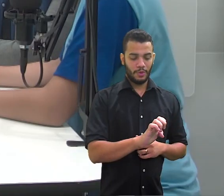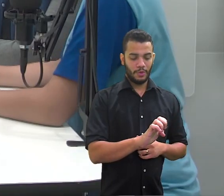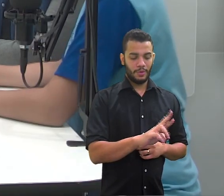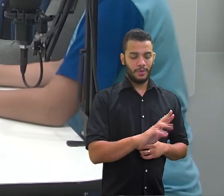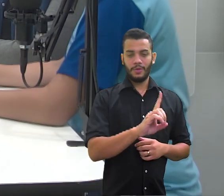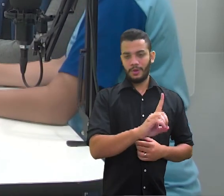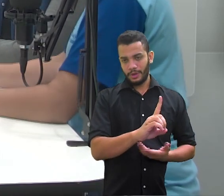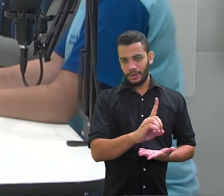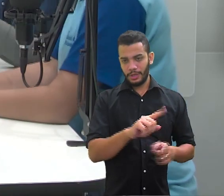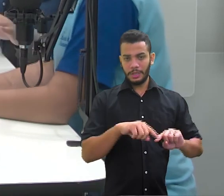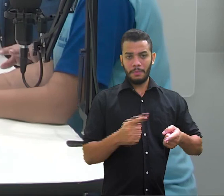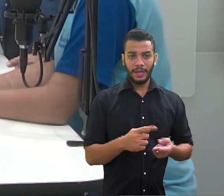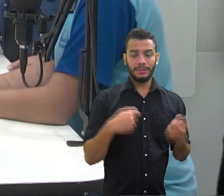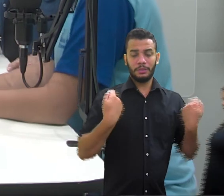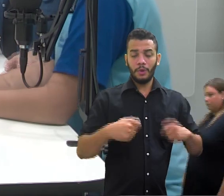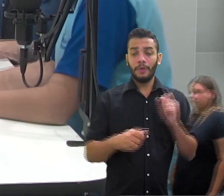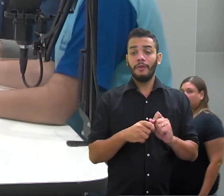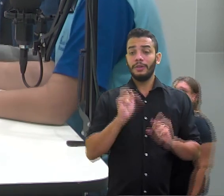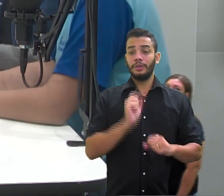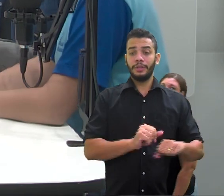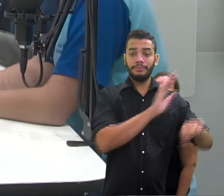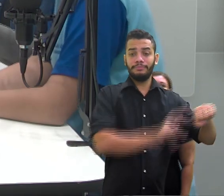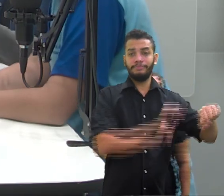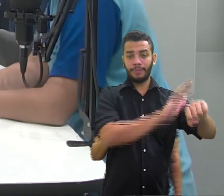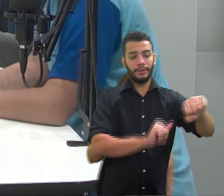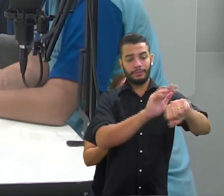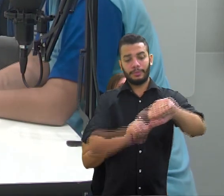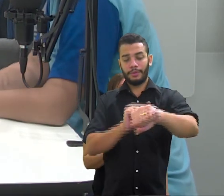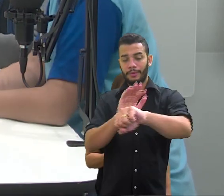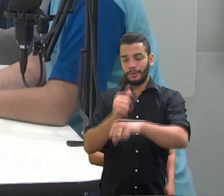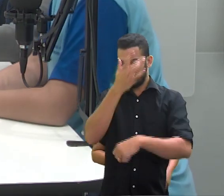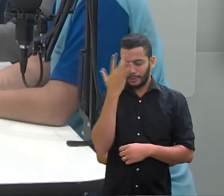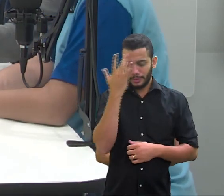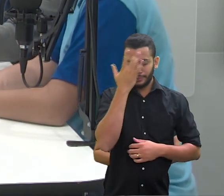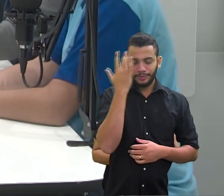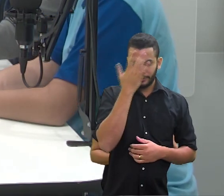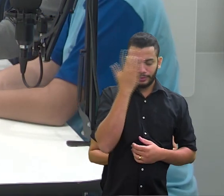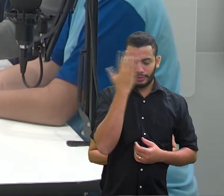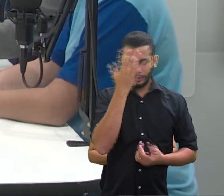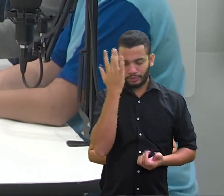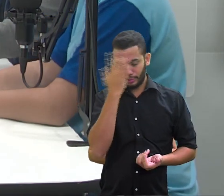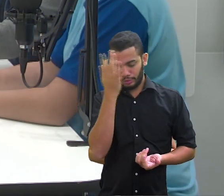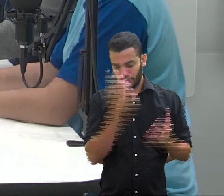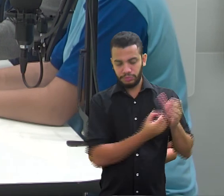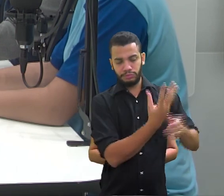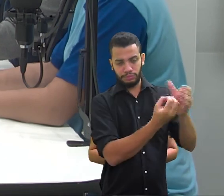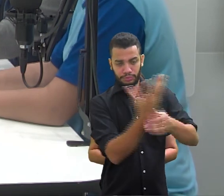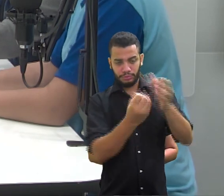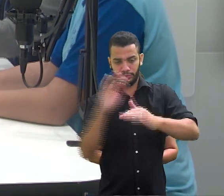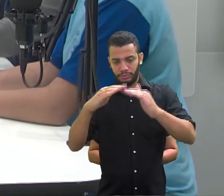legal. É, Então, desculpa, Kimberly. Não é feito, por exemplo, assim, essa escola